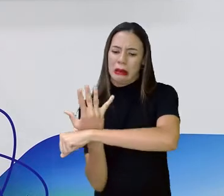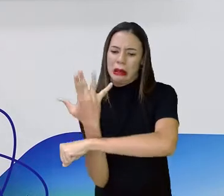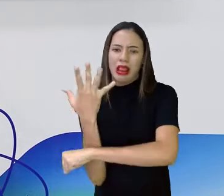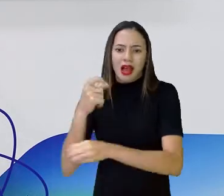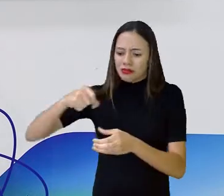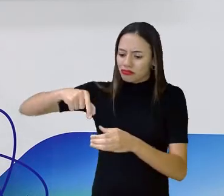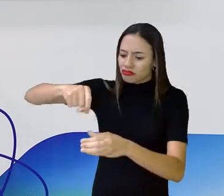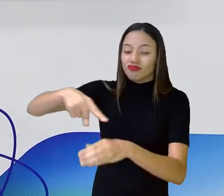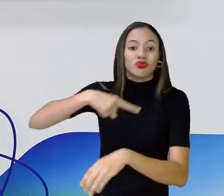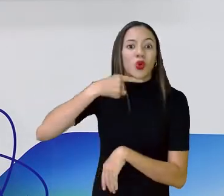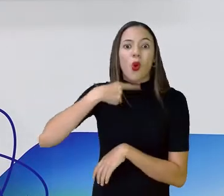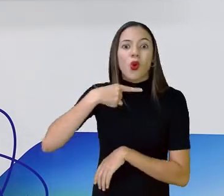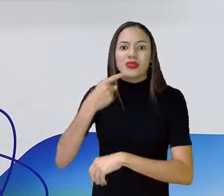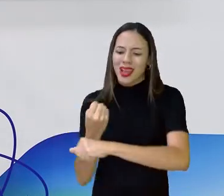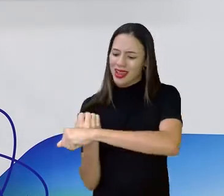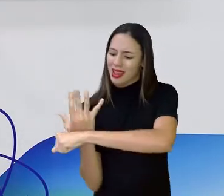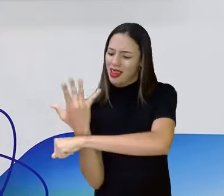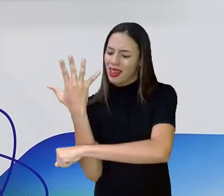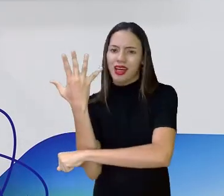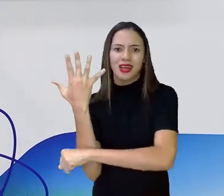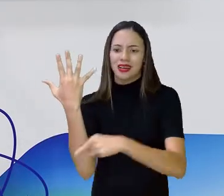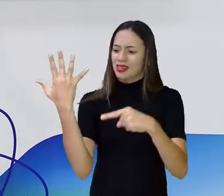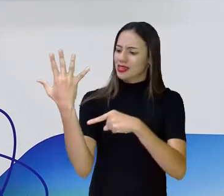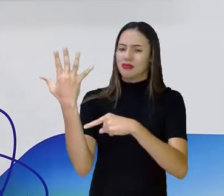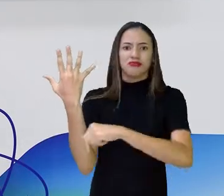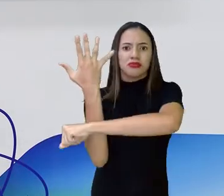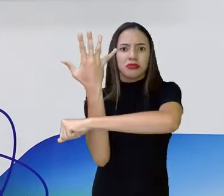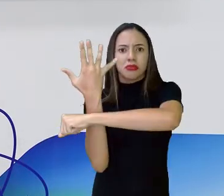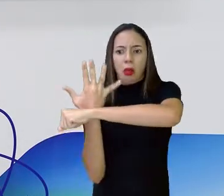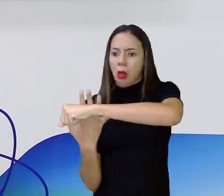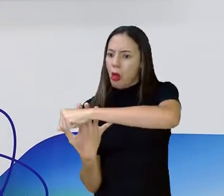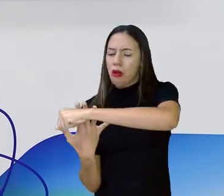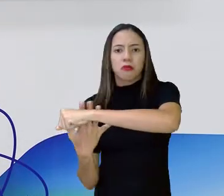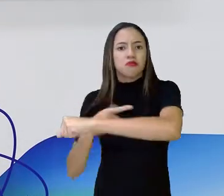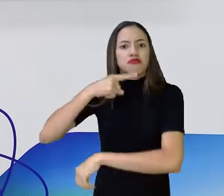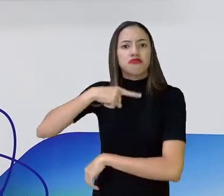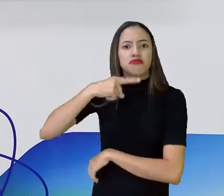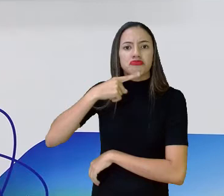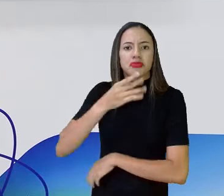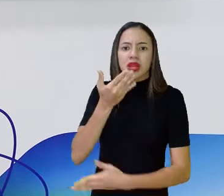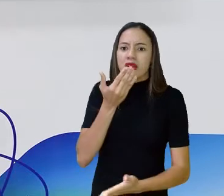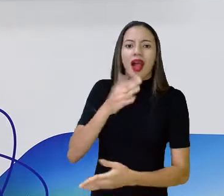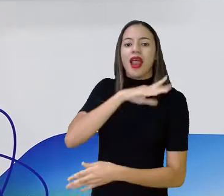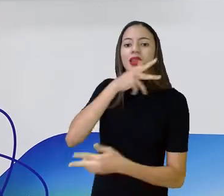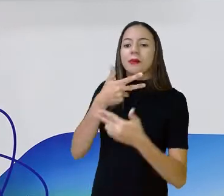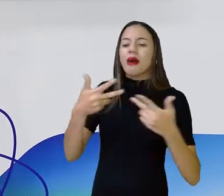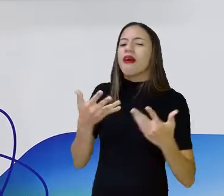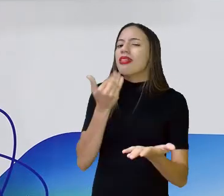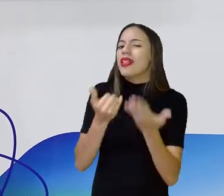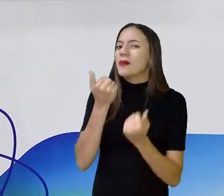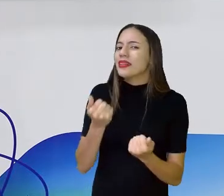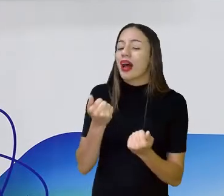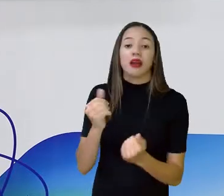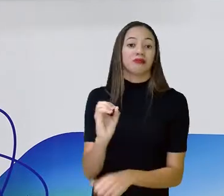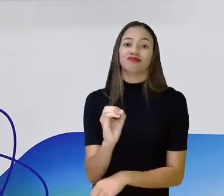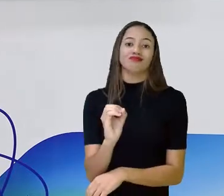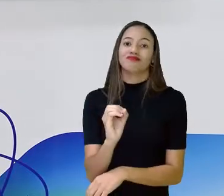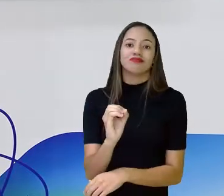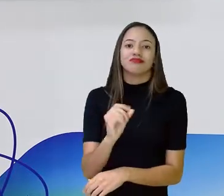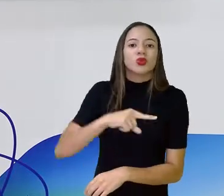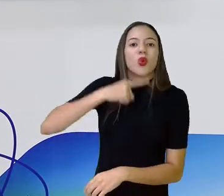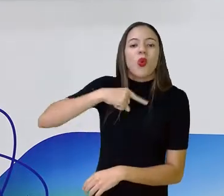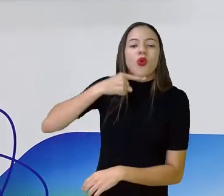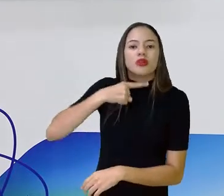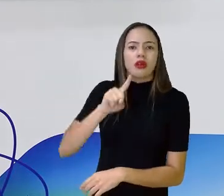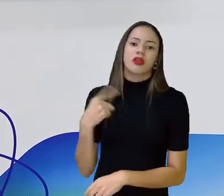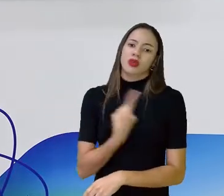nada nesse solo, as plantas não vão crescer, os animais não vão se alimentar e a gente também vai acabar sofrendo com isso,